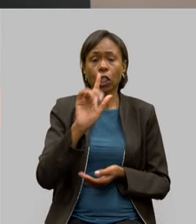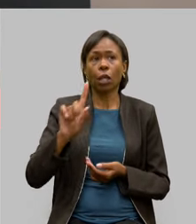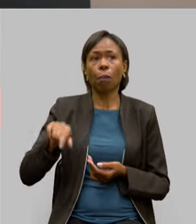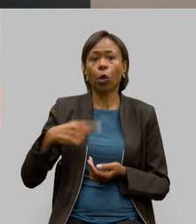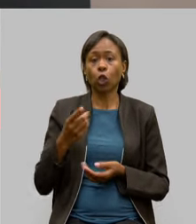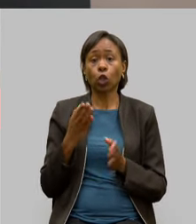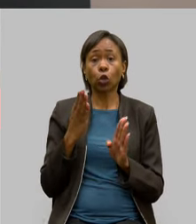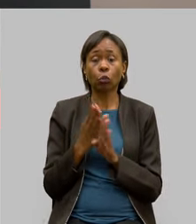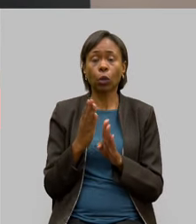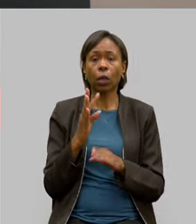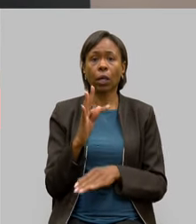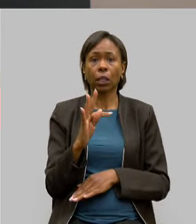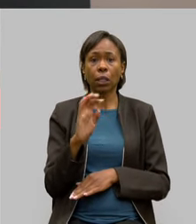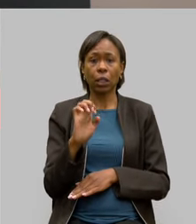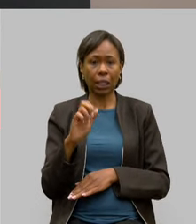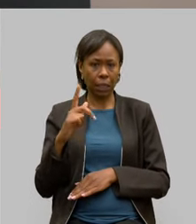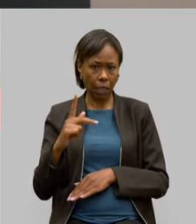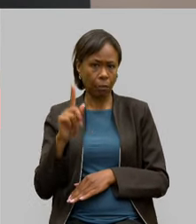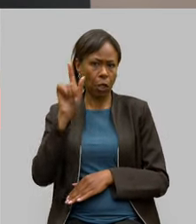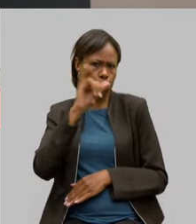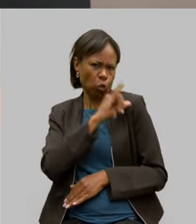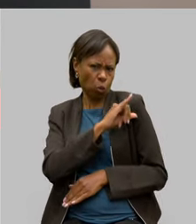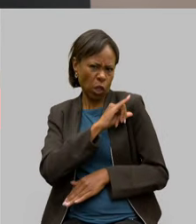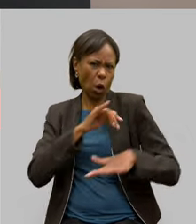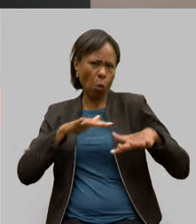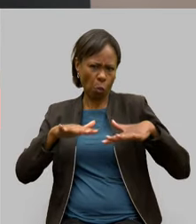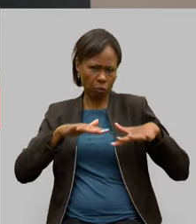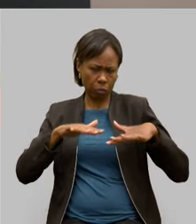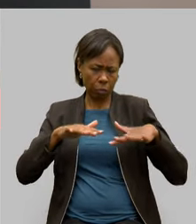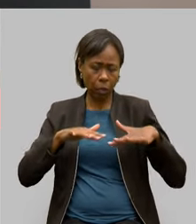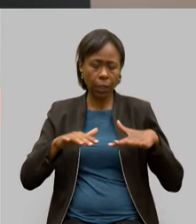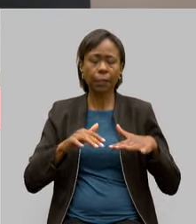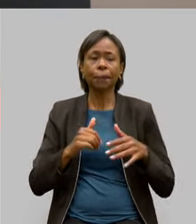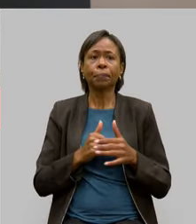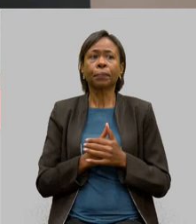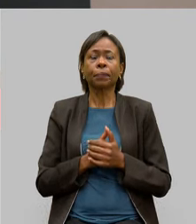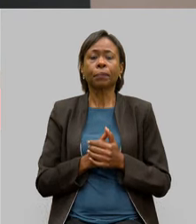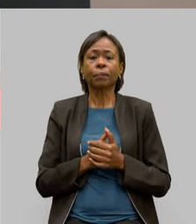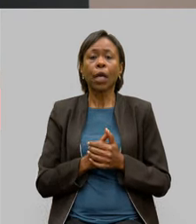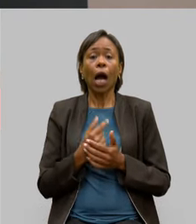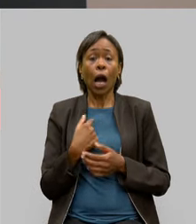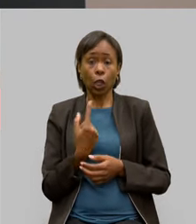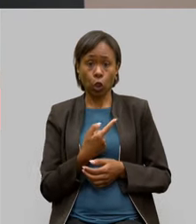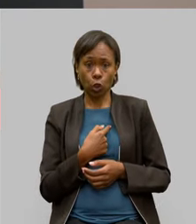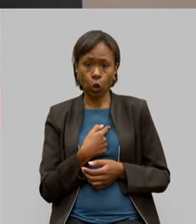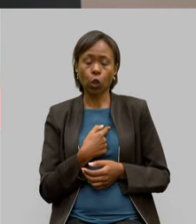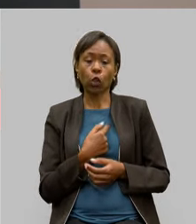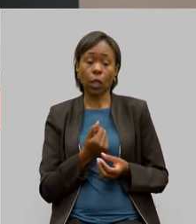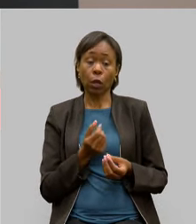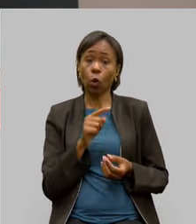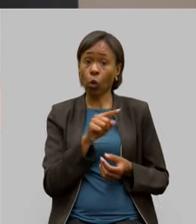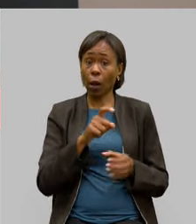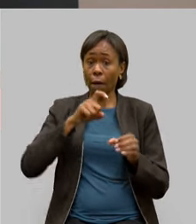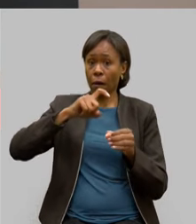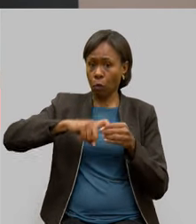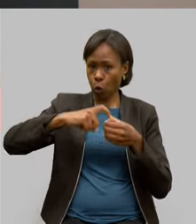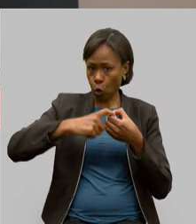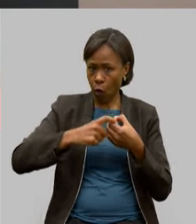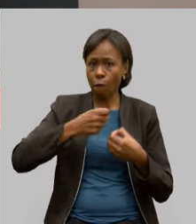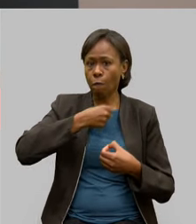associativista que tem lá no Rio eh nós colocamos todos os nossos avós como Associados da pep e